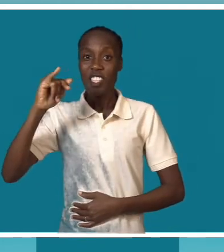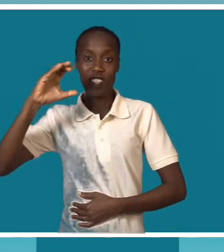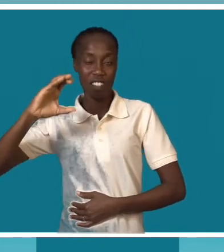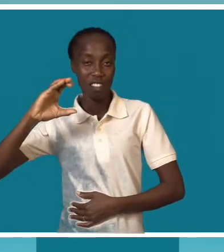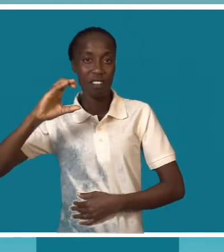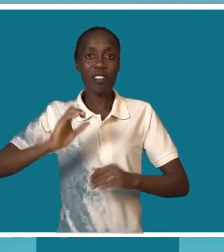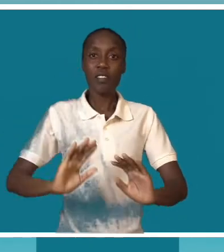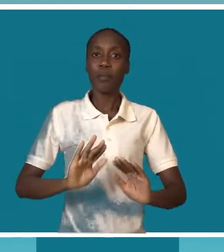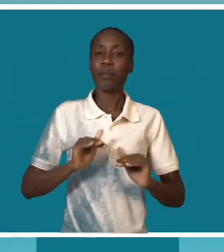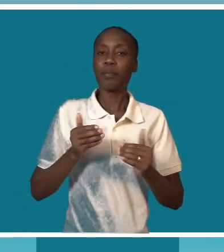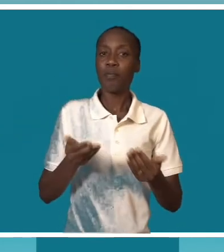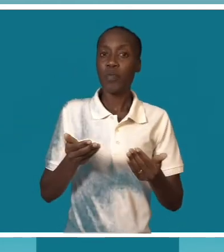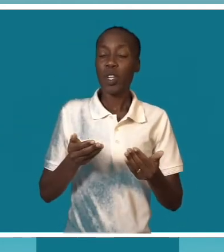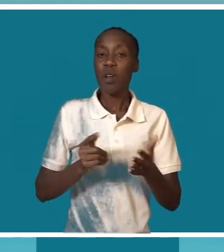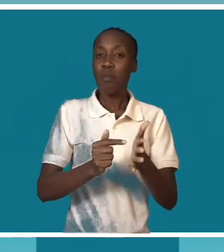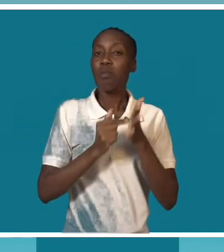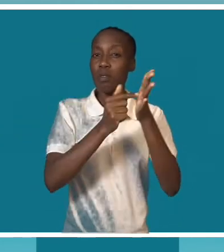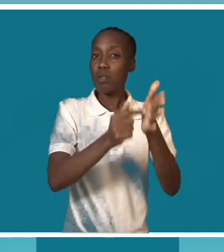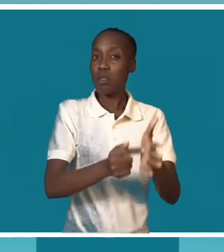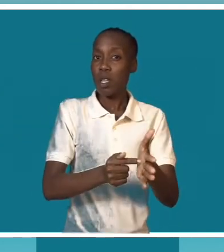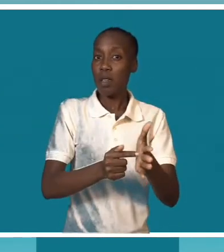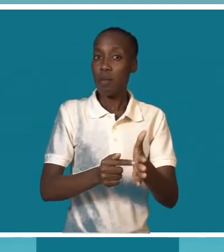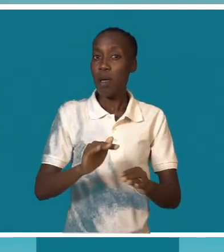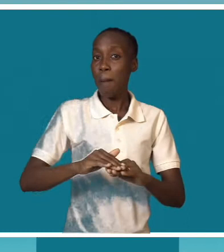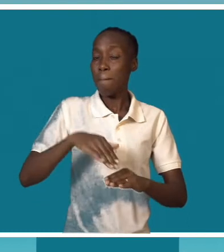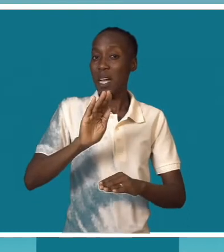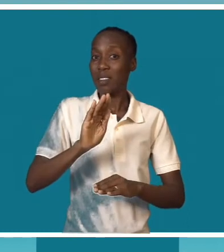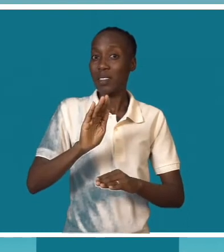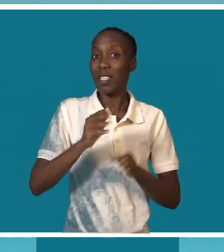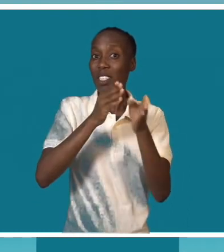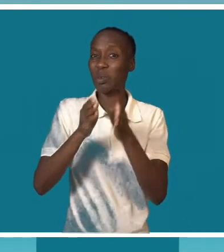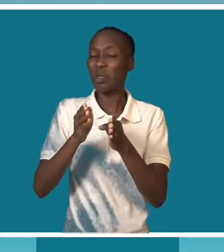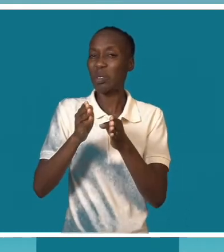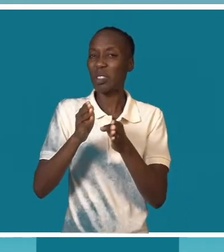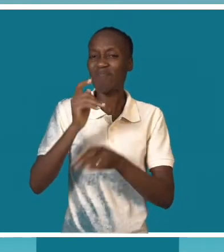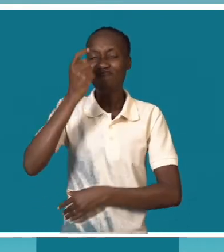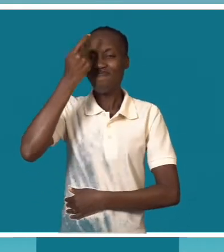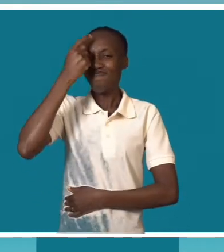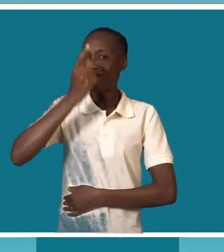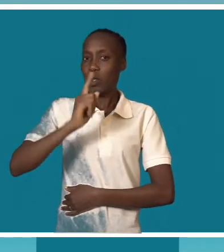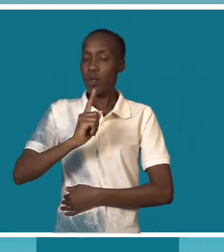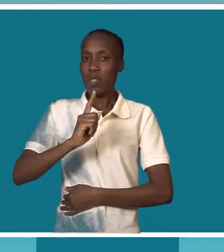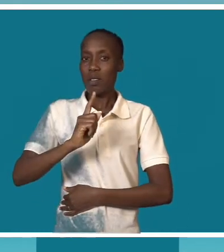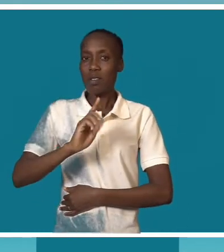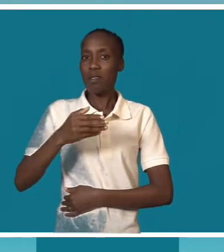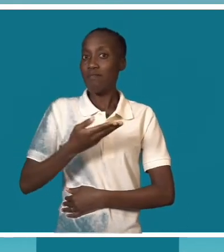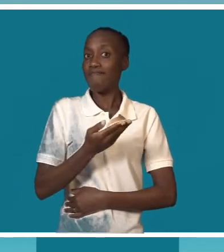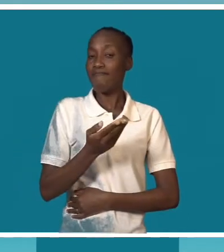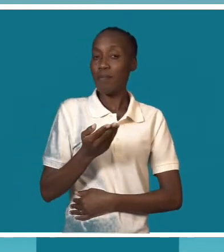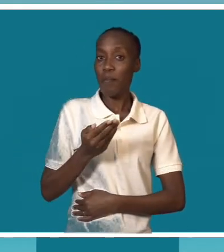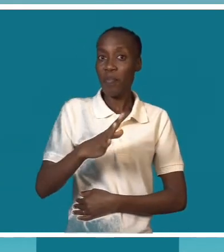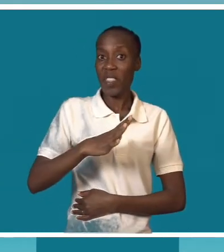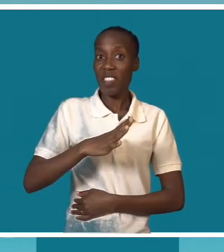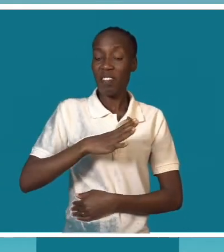Hoje, por exemplo, a maior parte das nossas comunidades não sabem que há aplicações